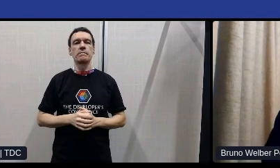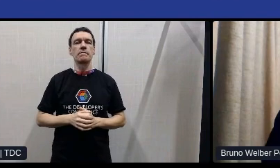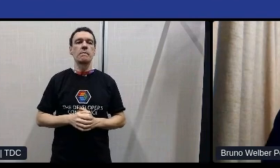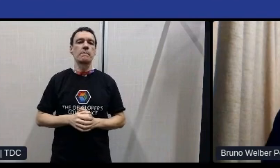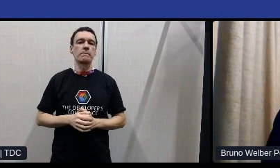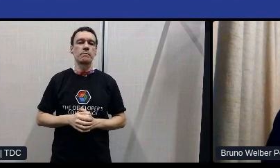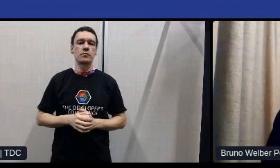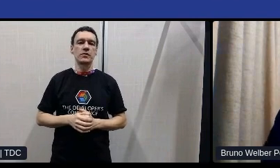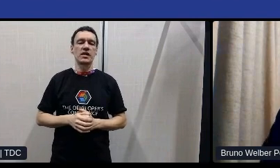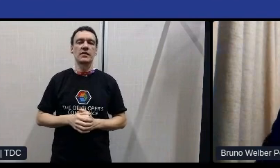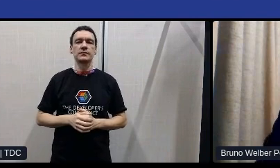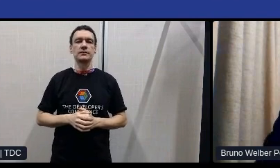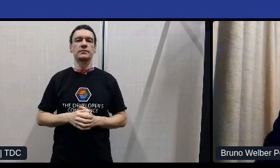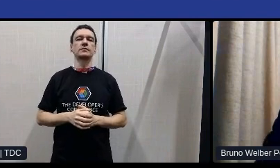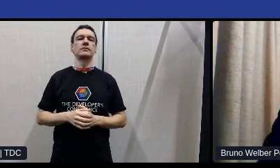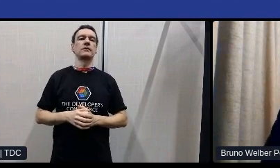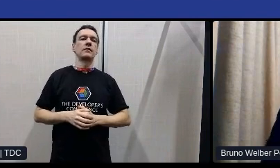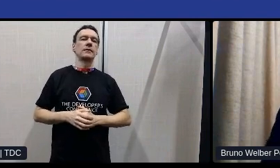Bom,